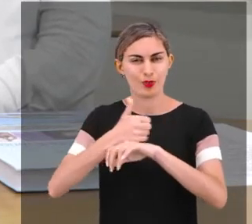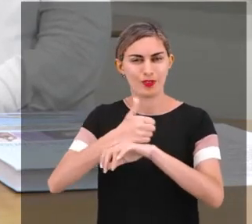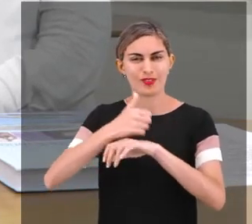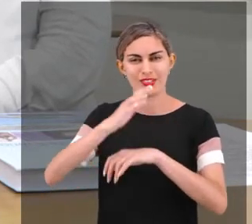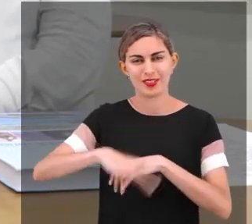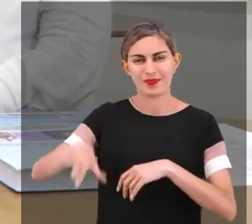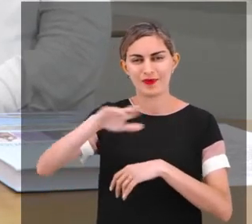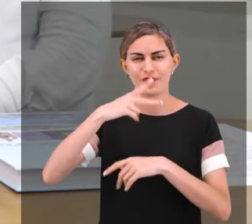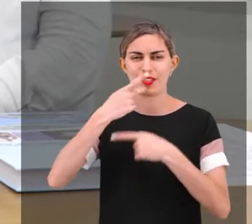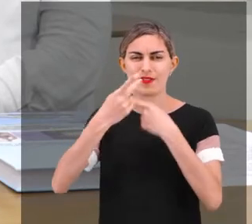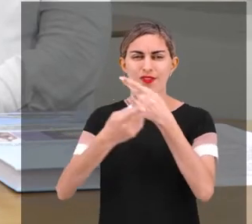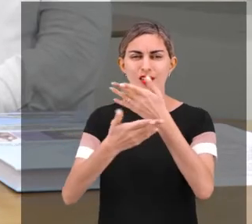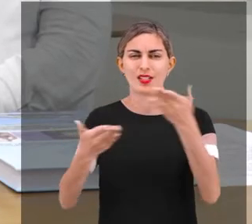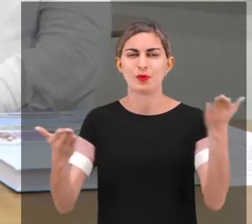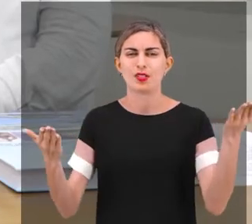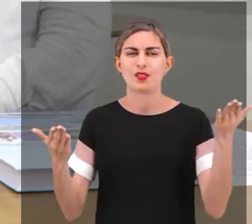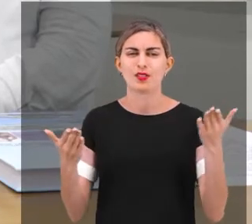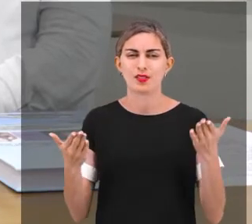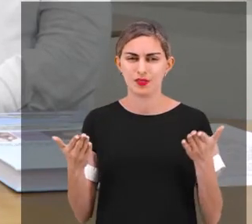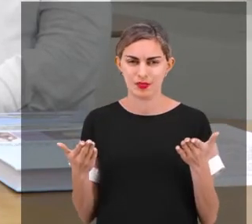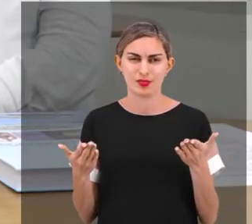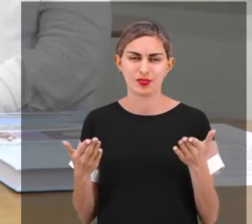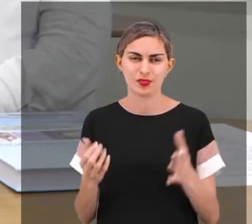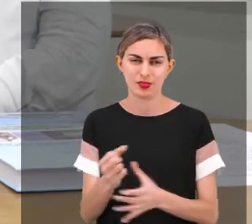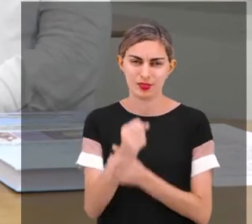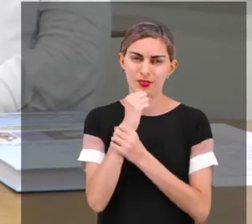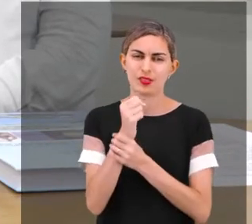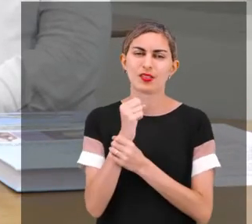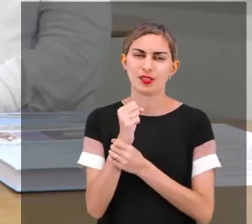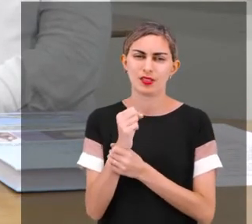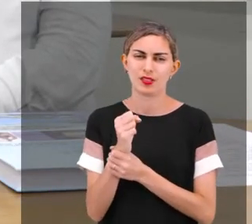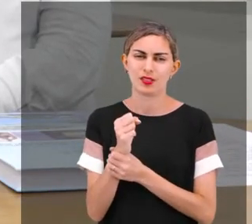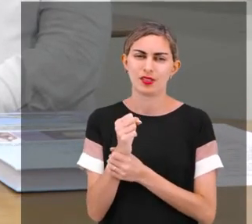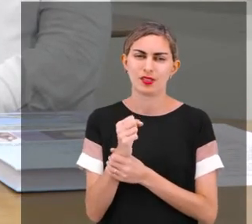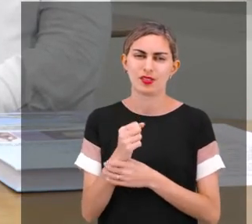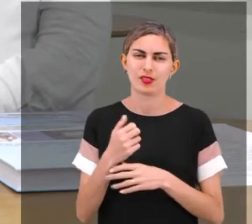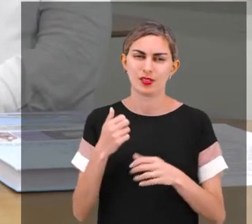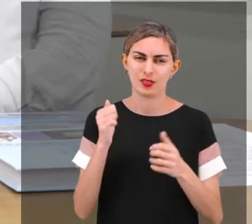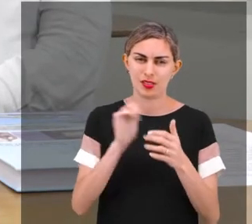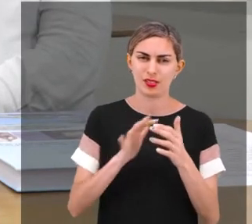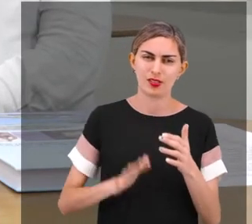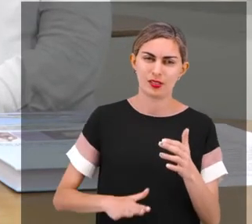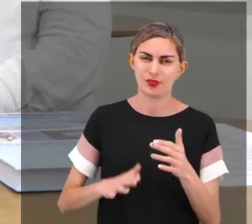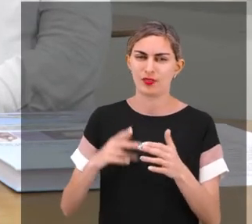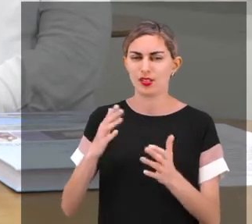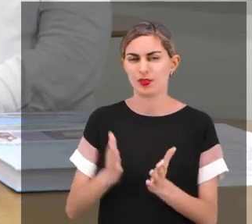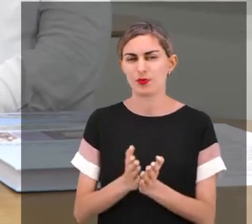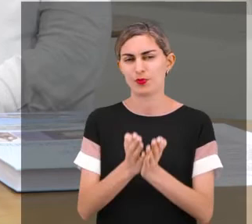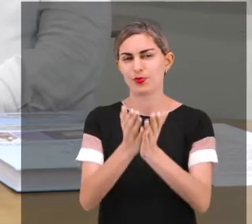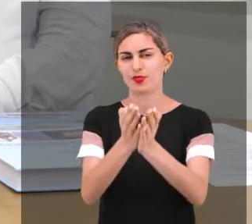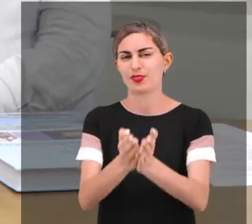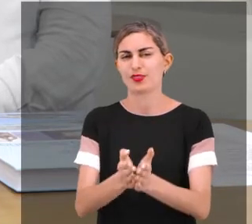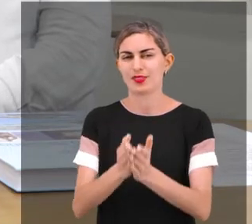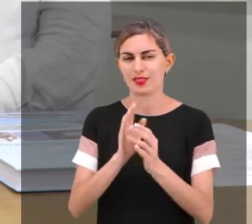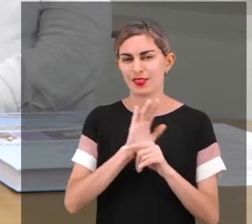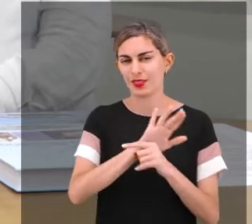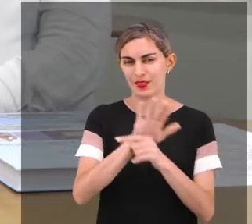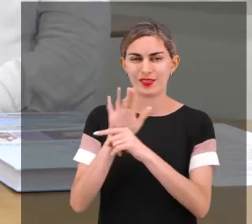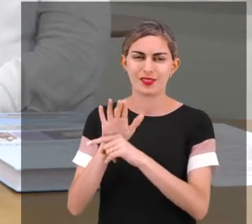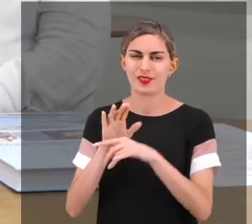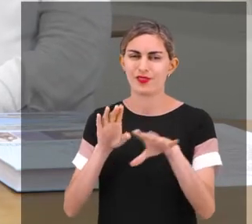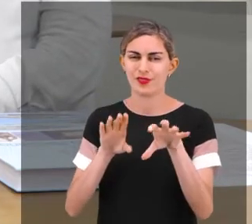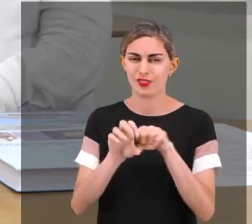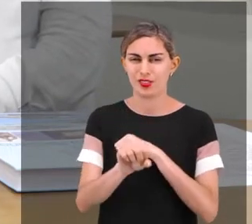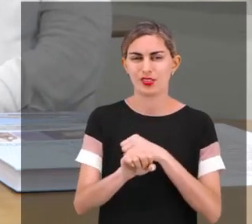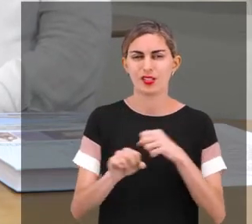profissional da área, para falar para vocês da segurança na atividade portuária. Veja a contribuição dessa